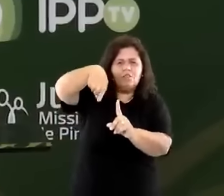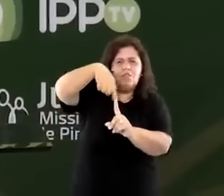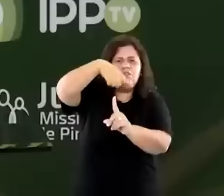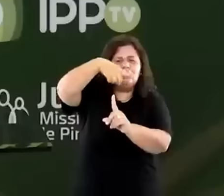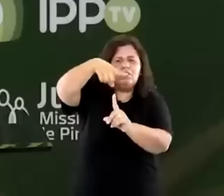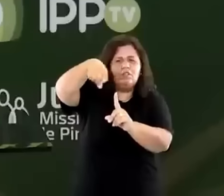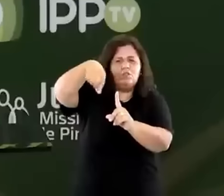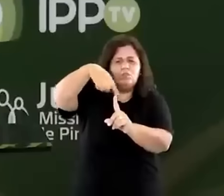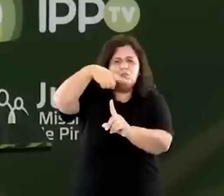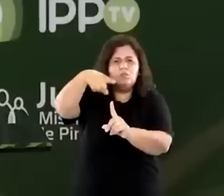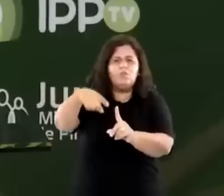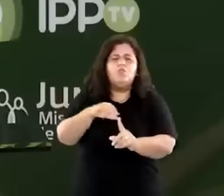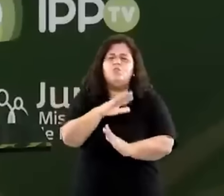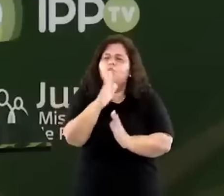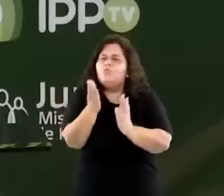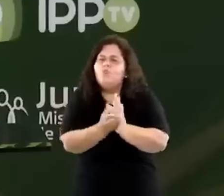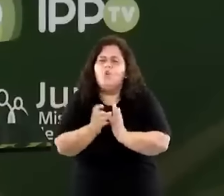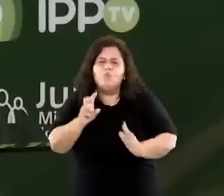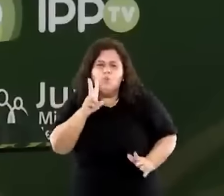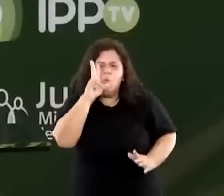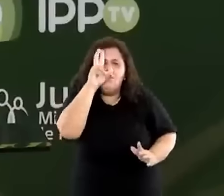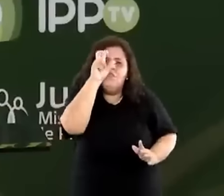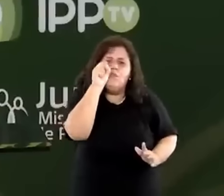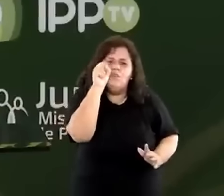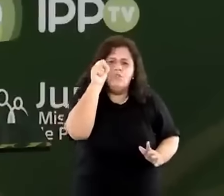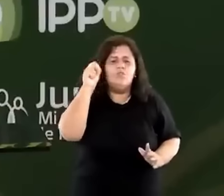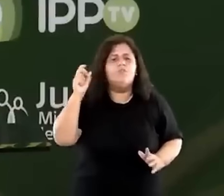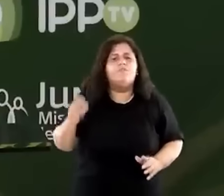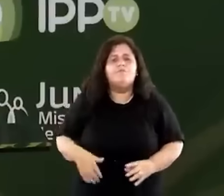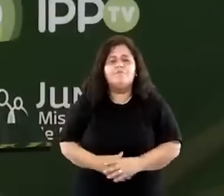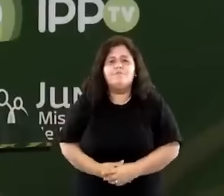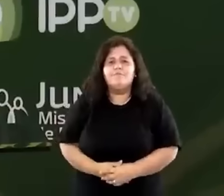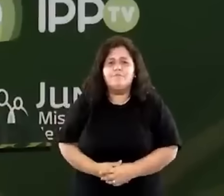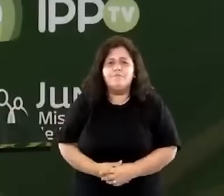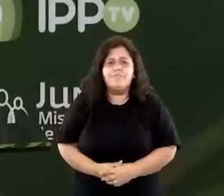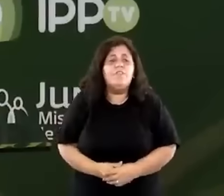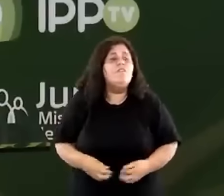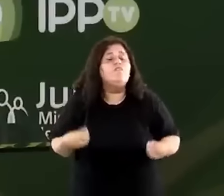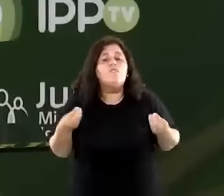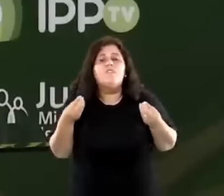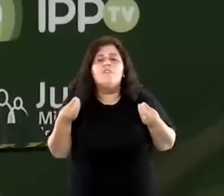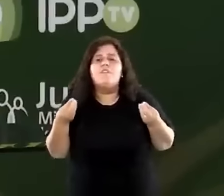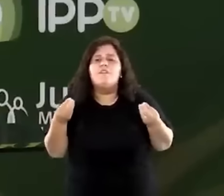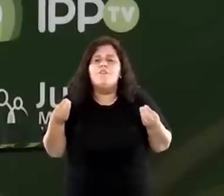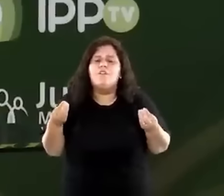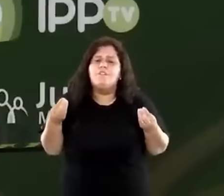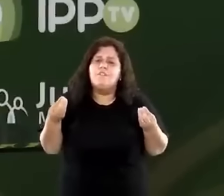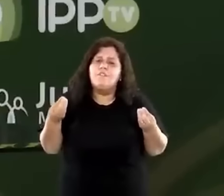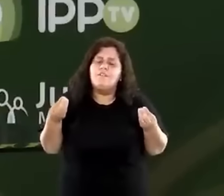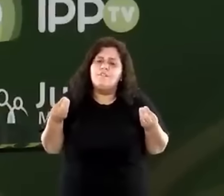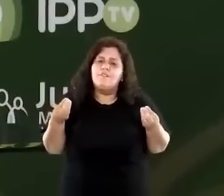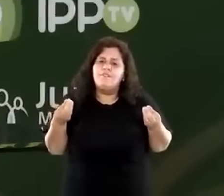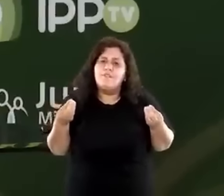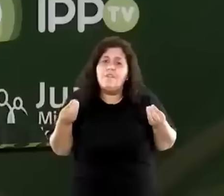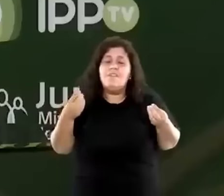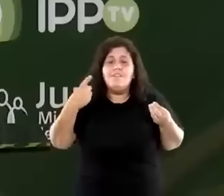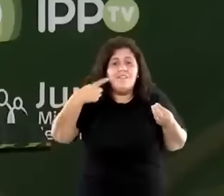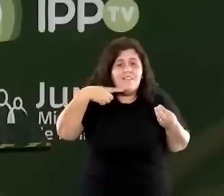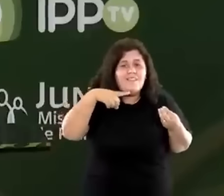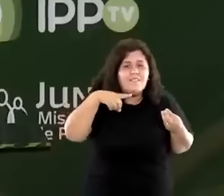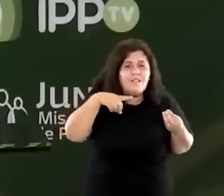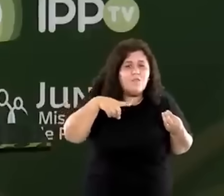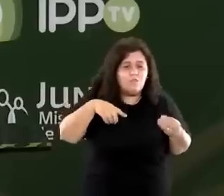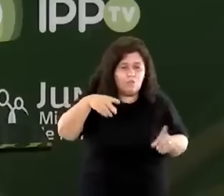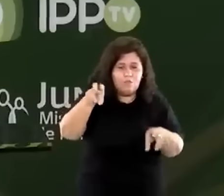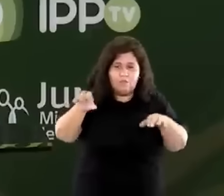Santo é o Senhor Deus o todo poderoso então o que que tá acontecendo aqui ess que